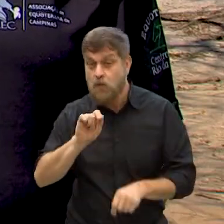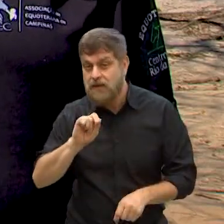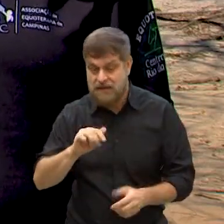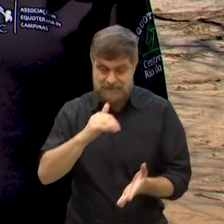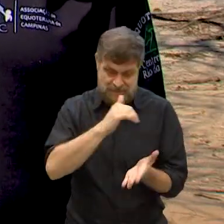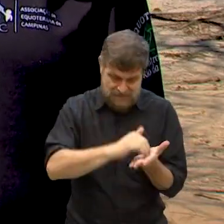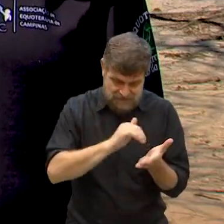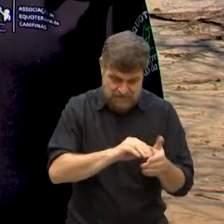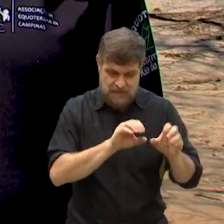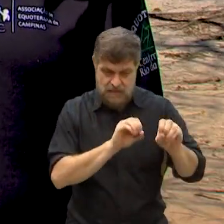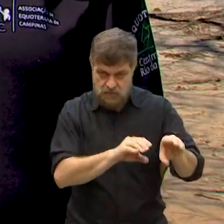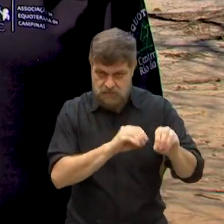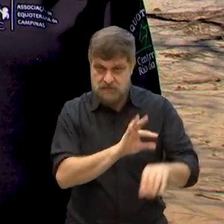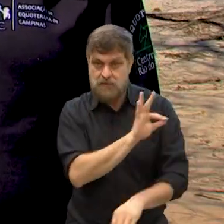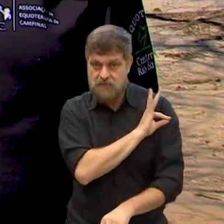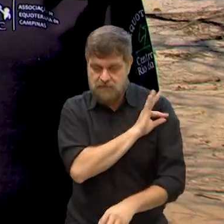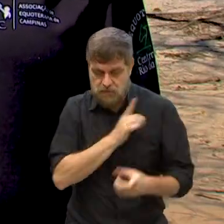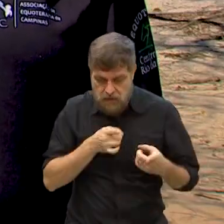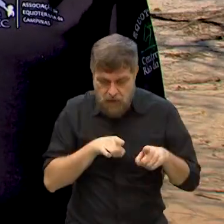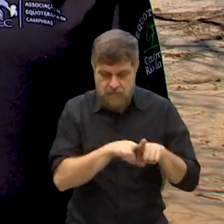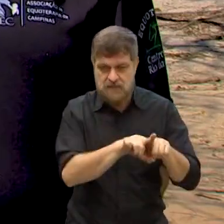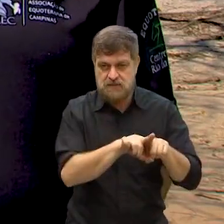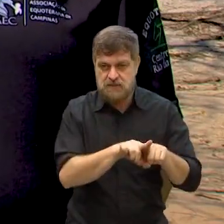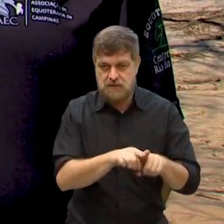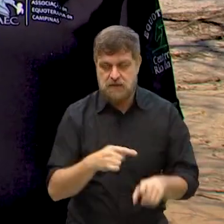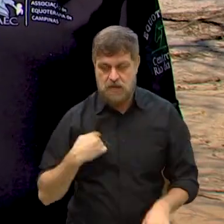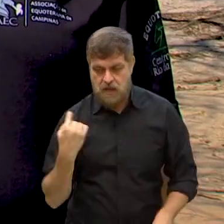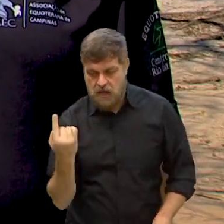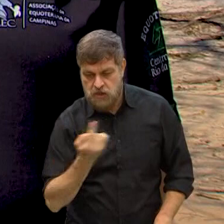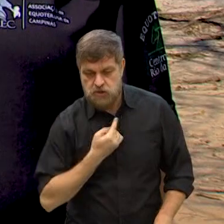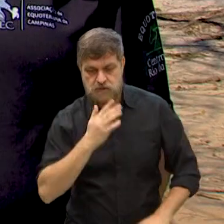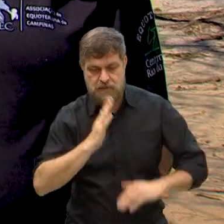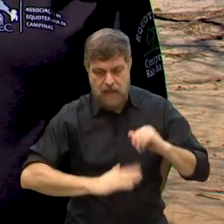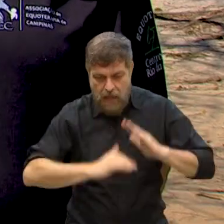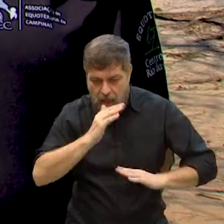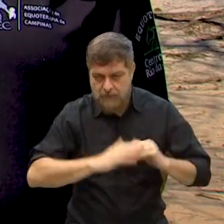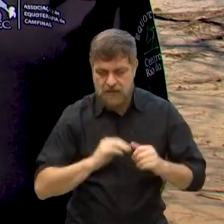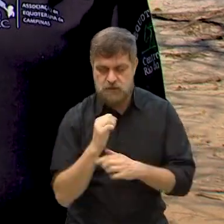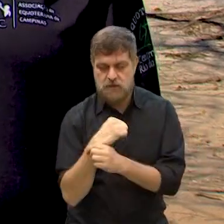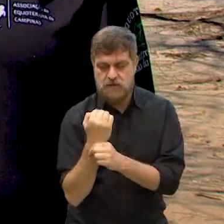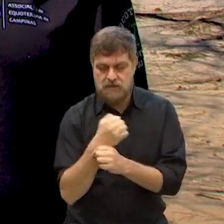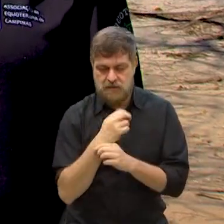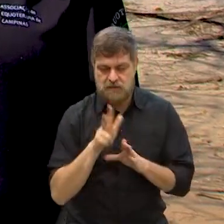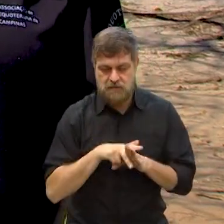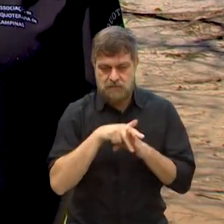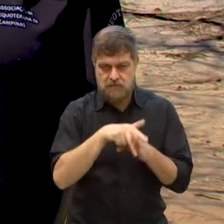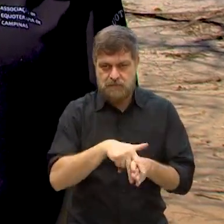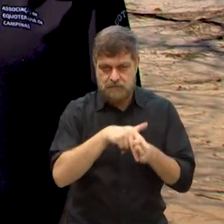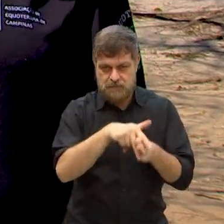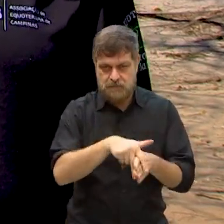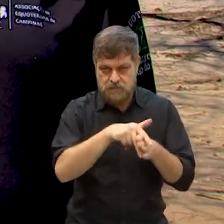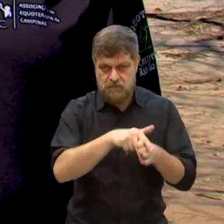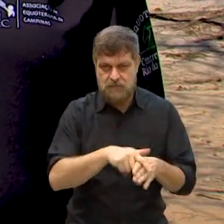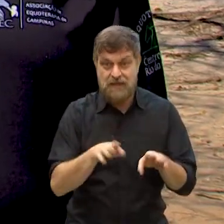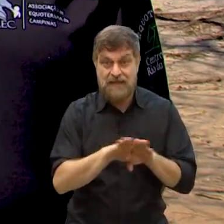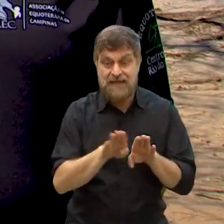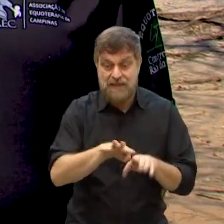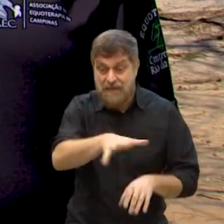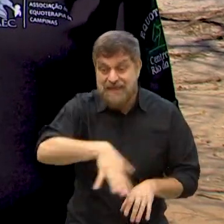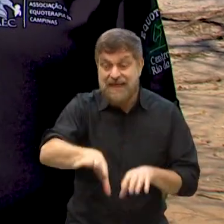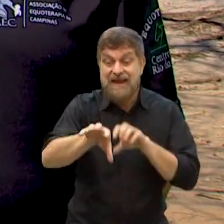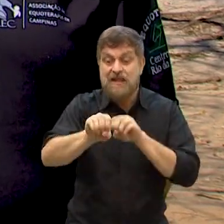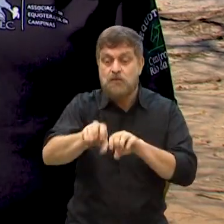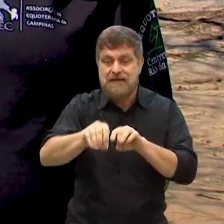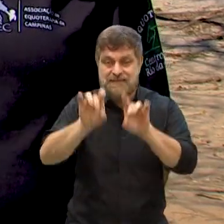uma parceria com a Secretaria da Educação, no qual a gente realiza a prática ecoterápica e o